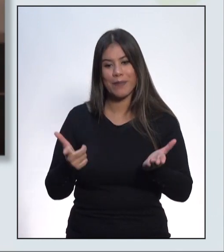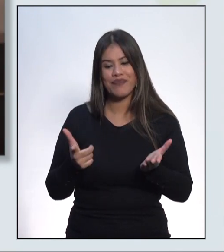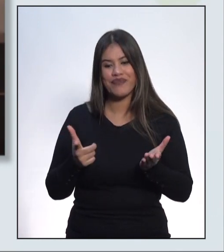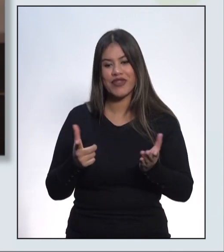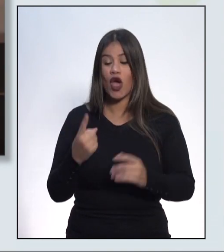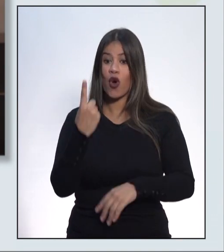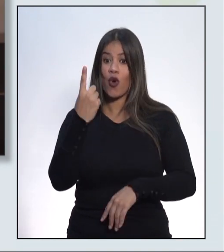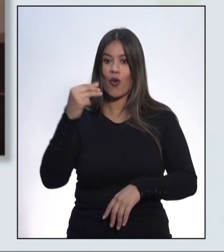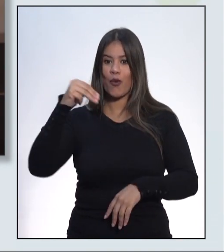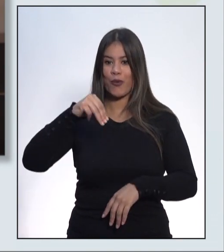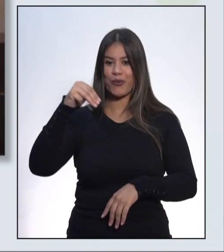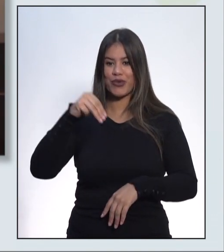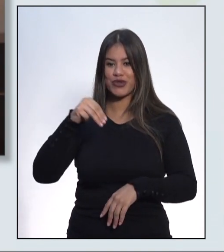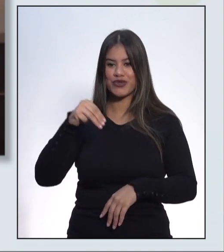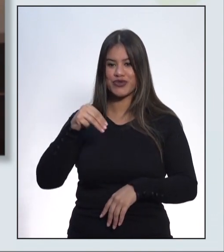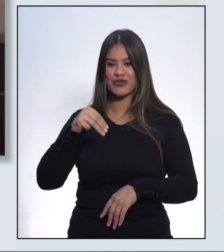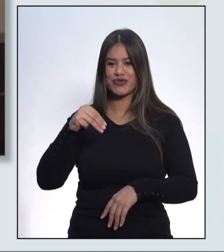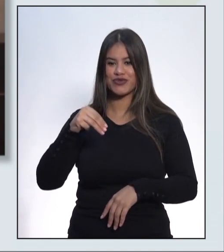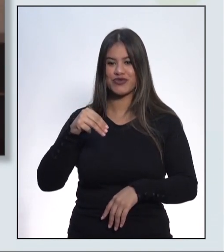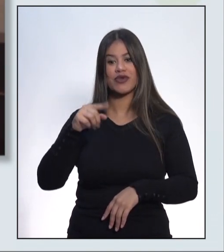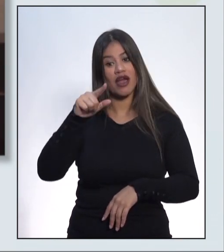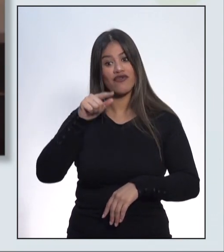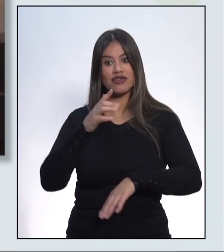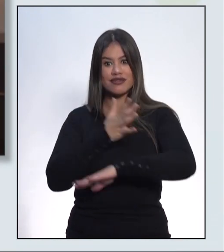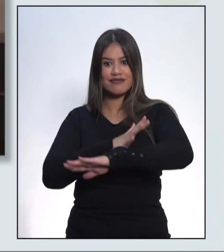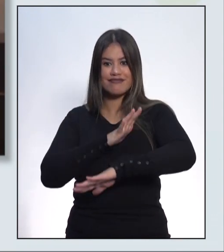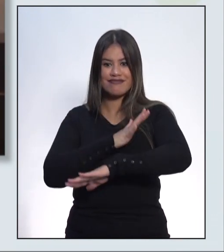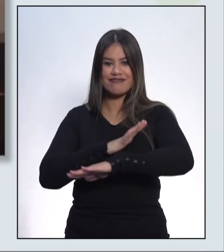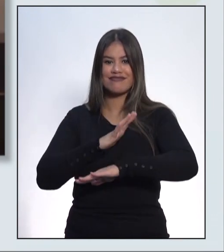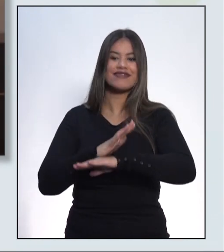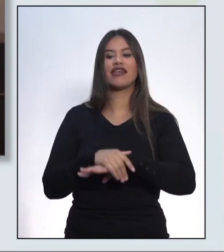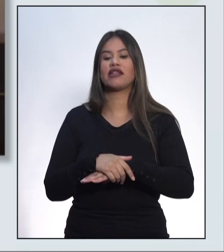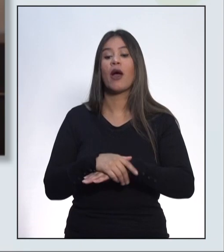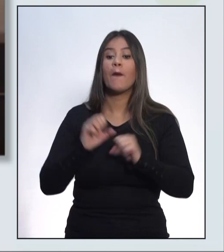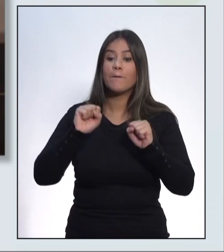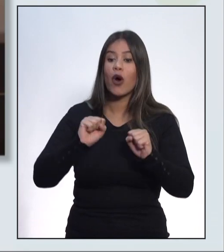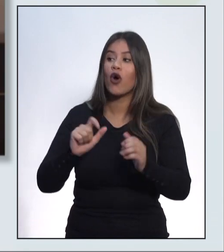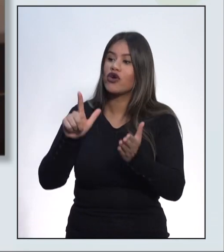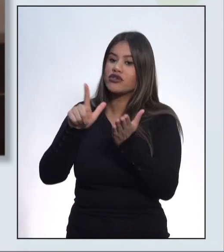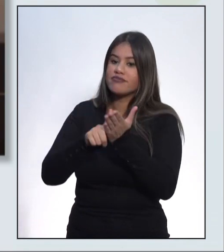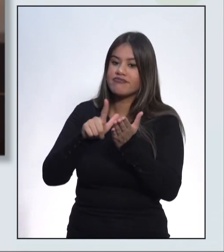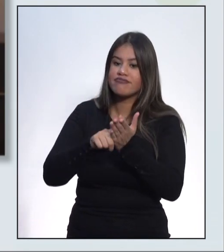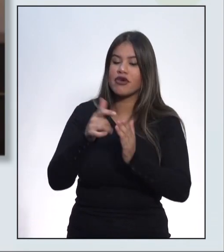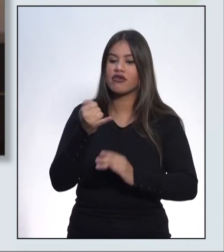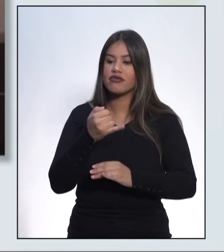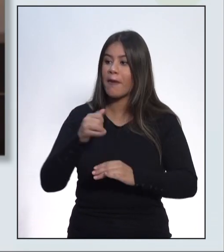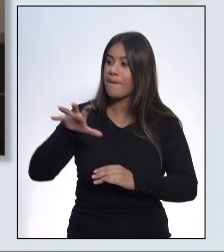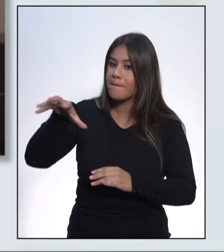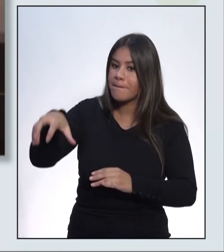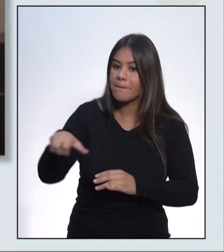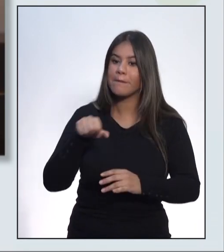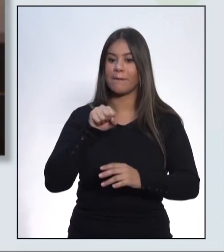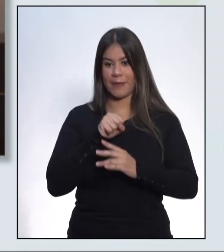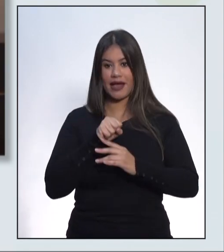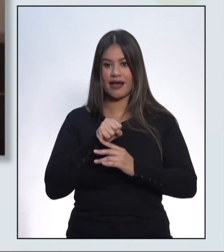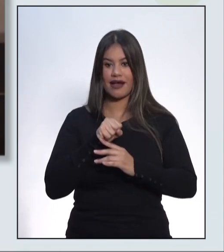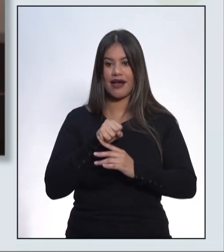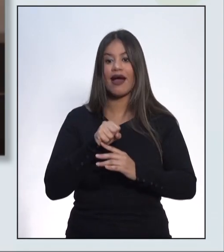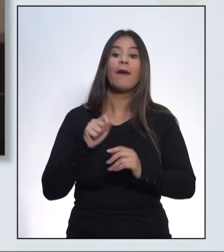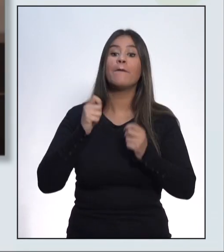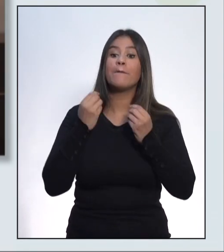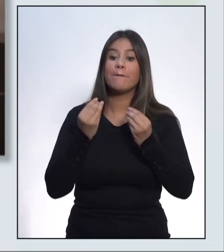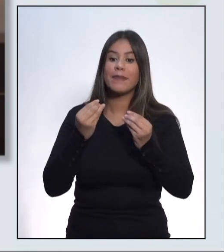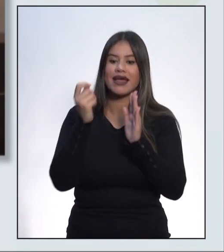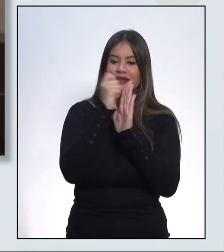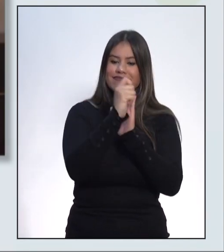um minutinho para você fazer isso. Aí aproveita e pegue um papel, caneta, enfim, um bloquinho, material para você anotar